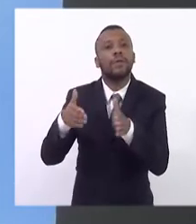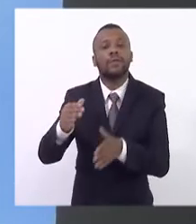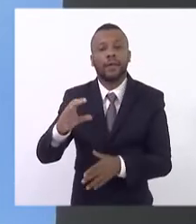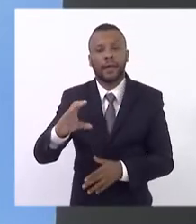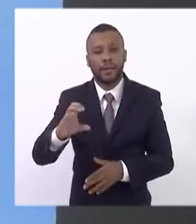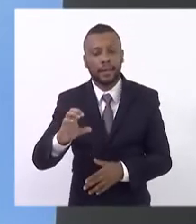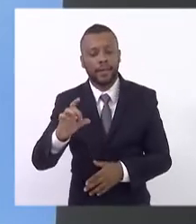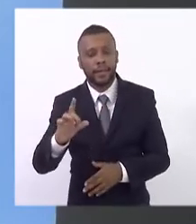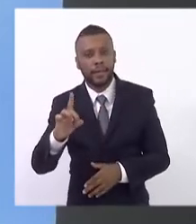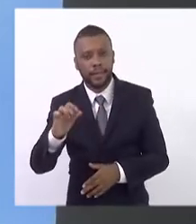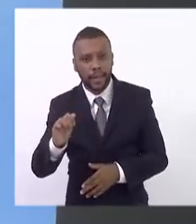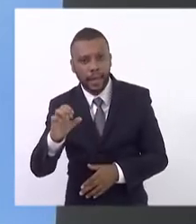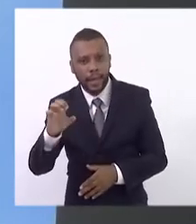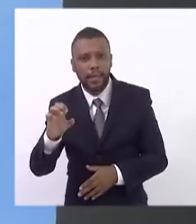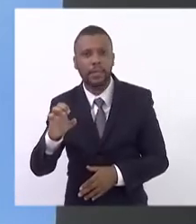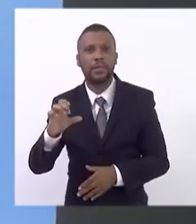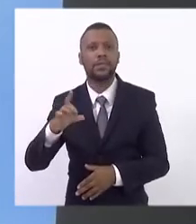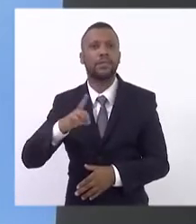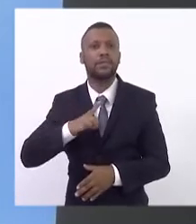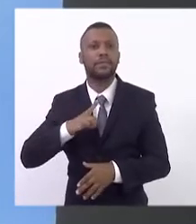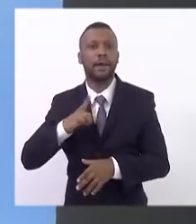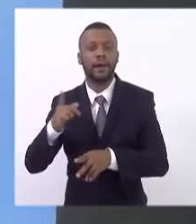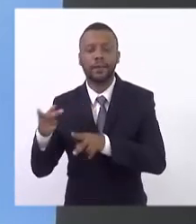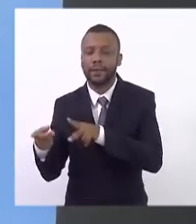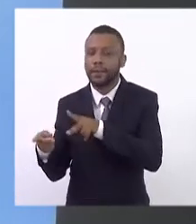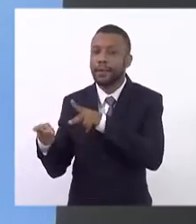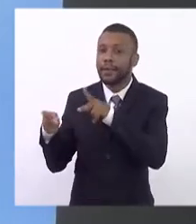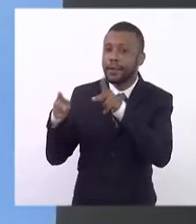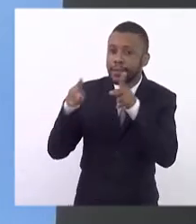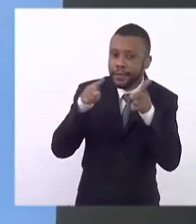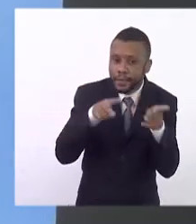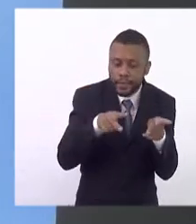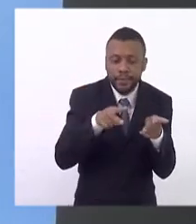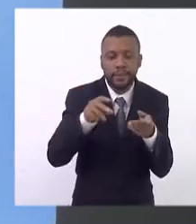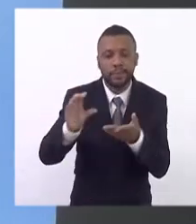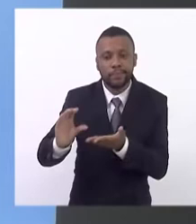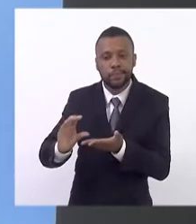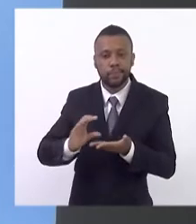a transferência para a SEDAI e a SEBRAE